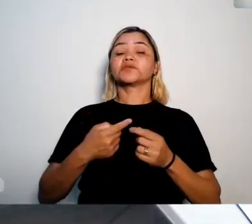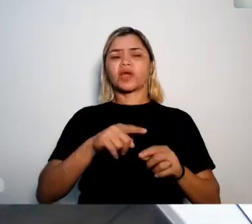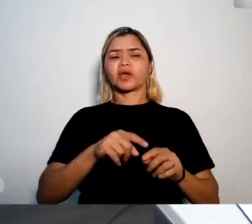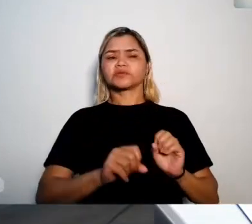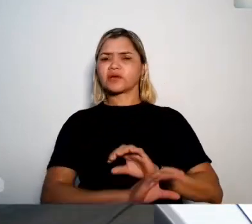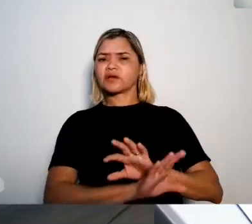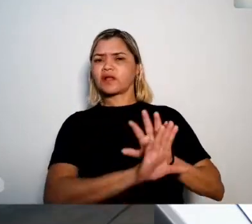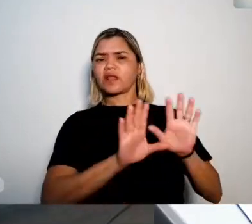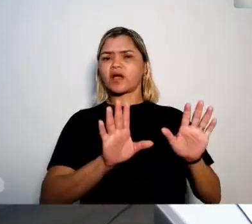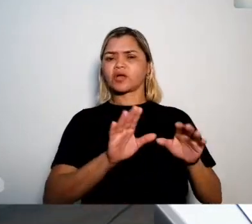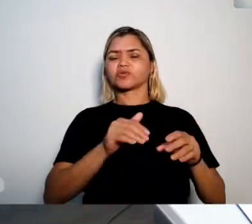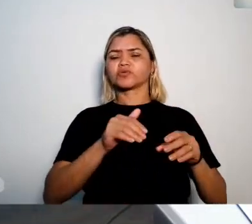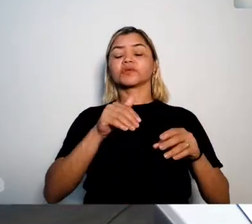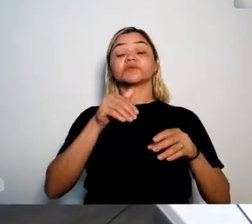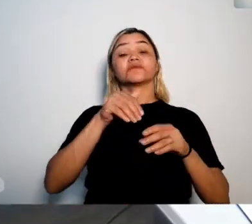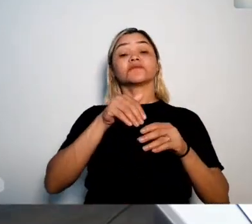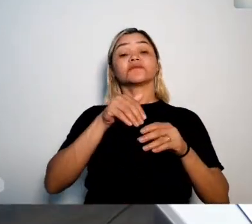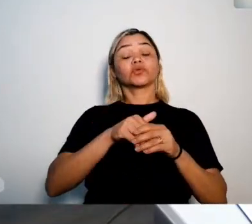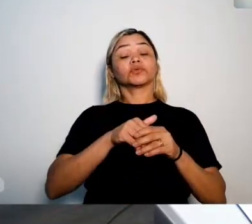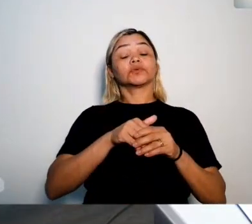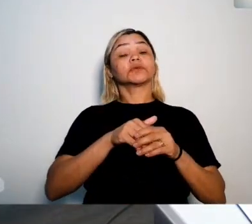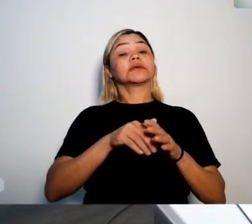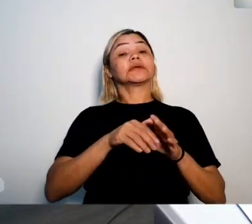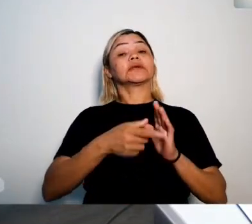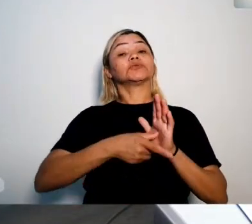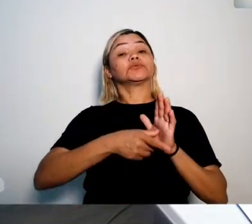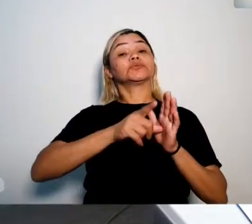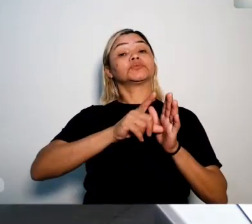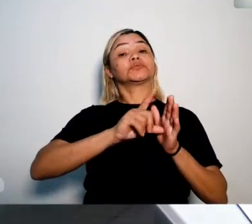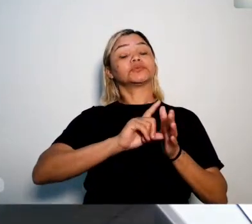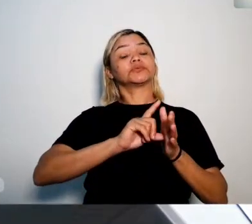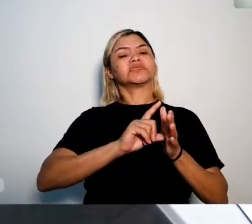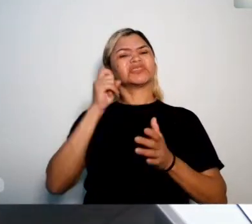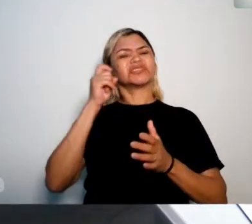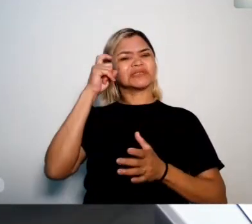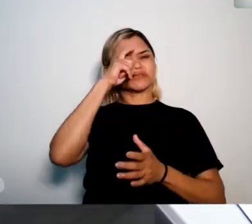o seguinte, dificilmente também o prefeito